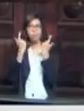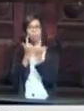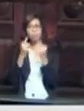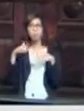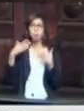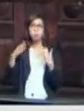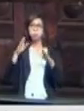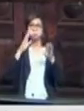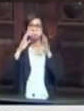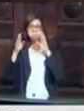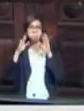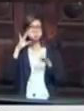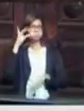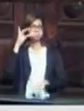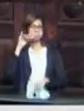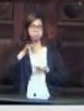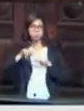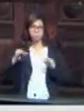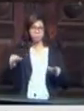sociais.